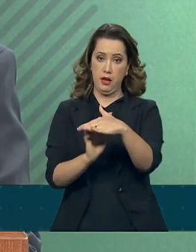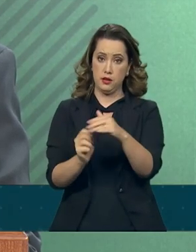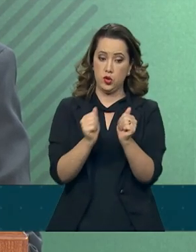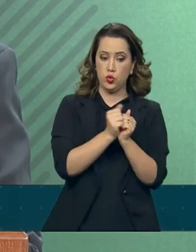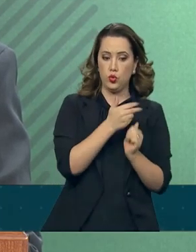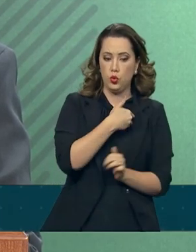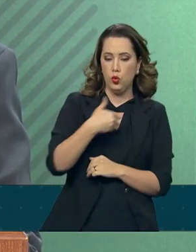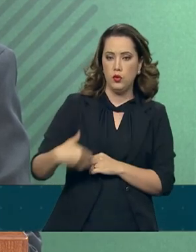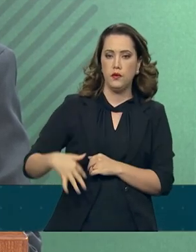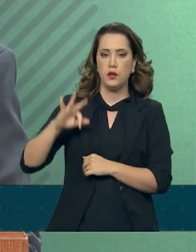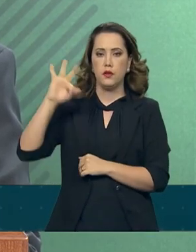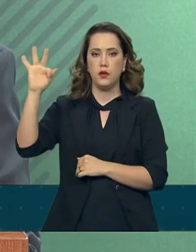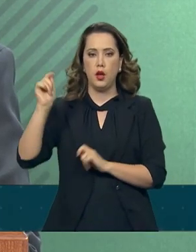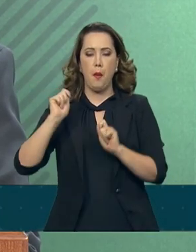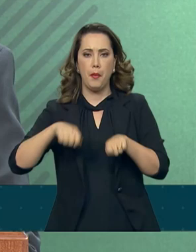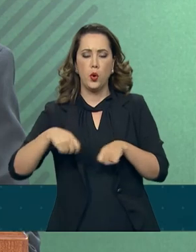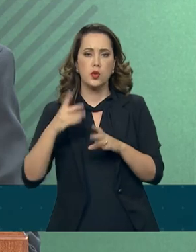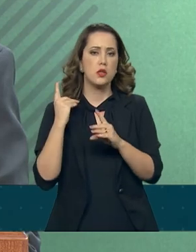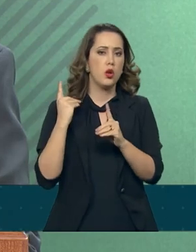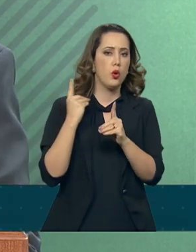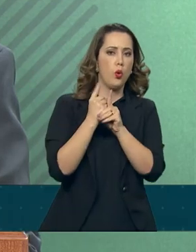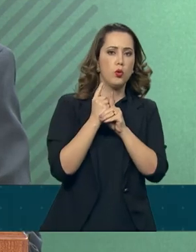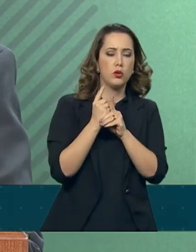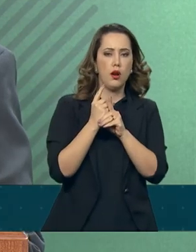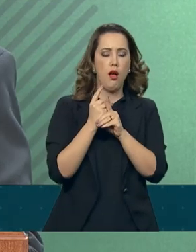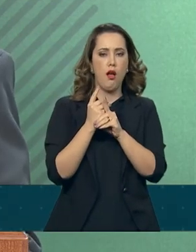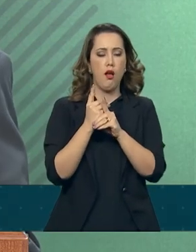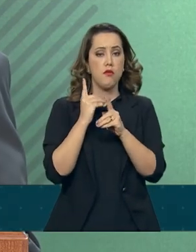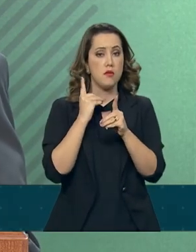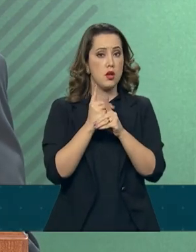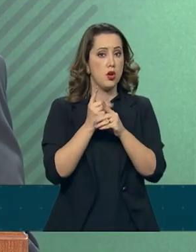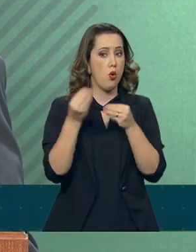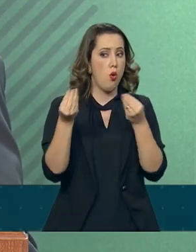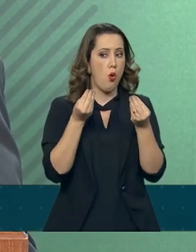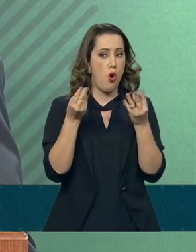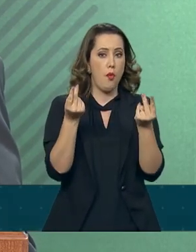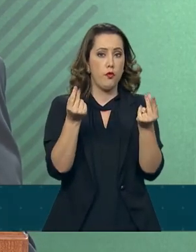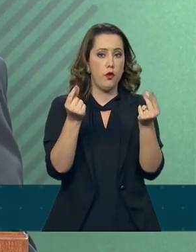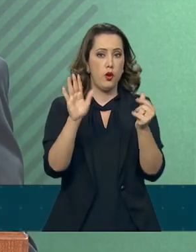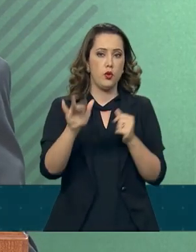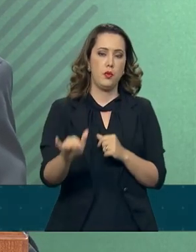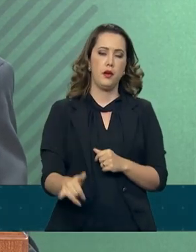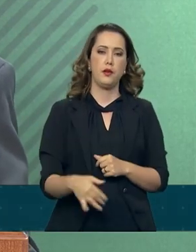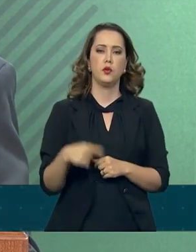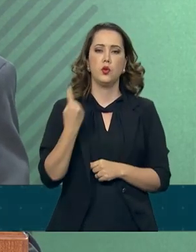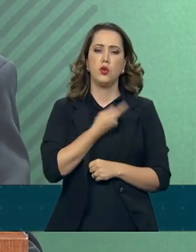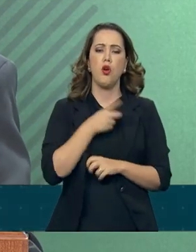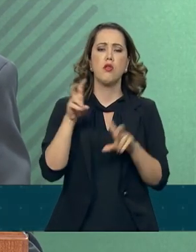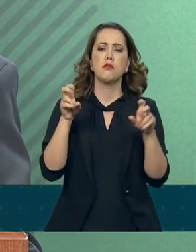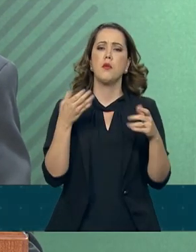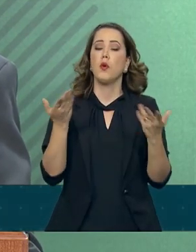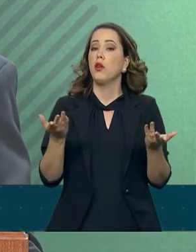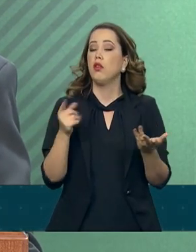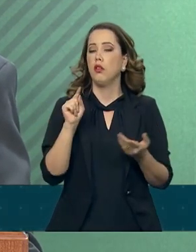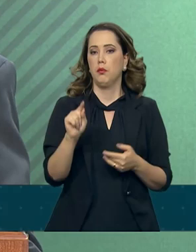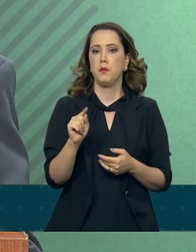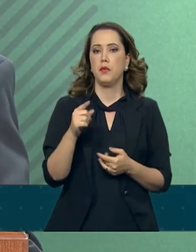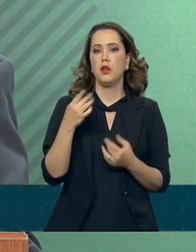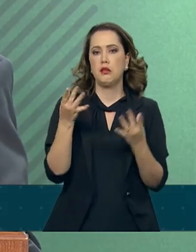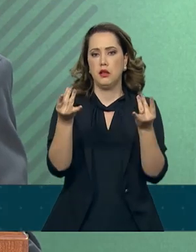federal possam encontrar pontos para redução de valores que estamos tratando mais